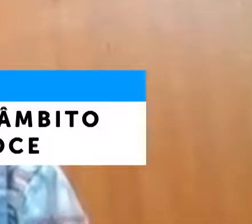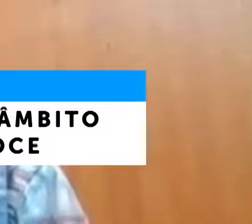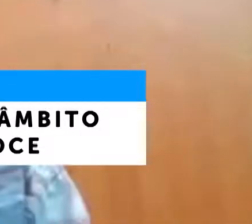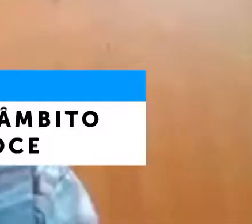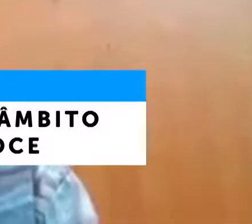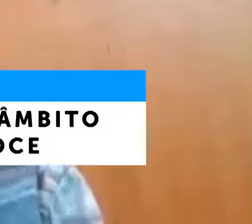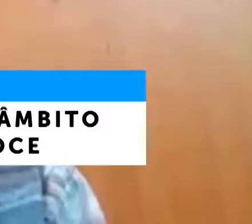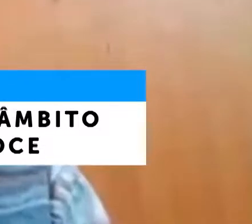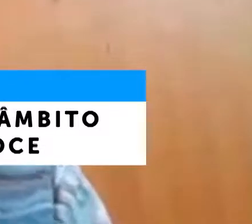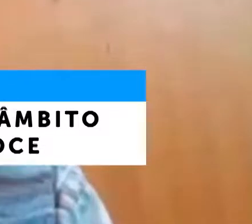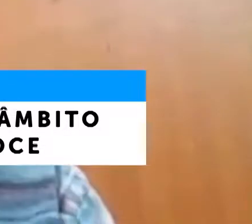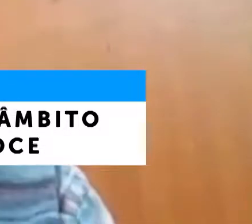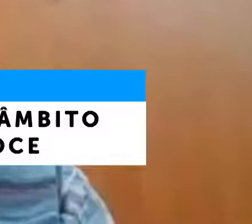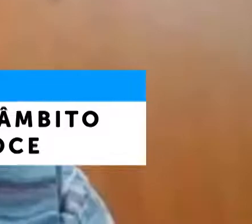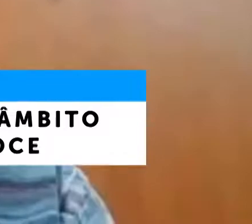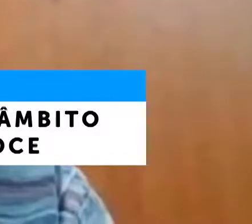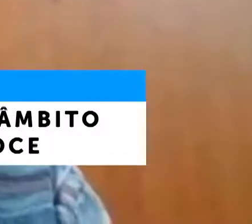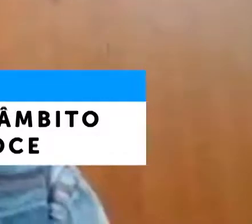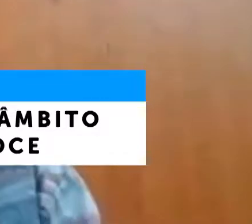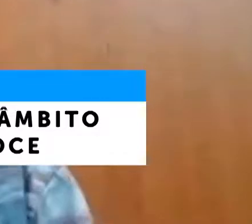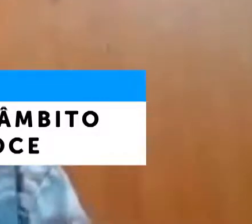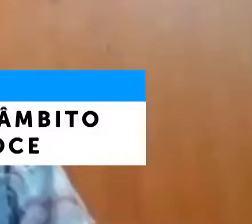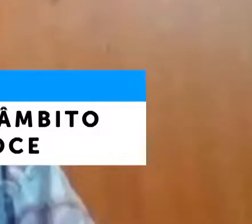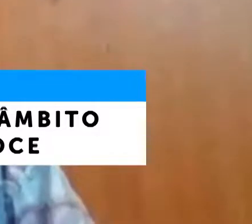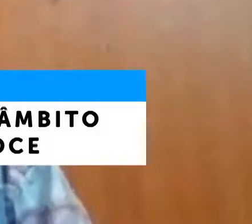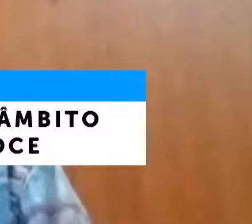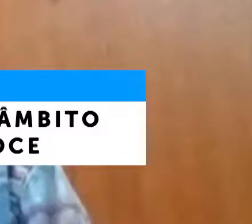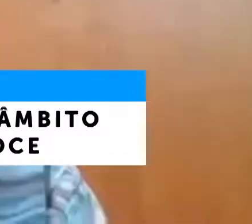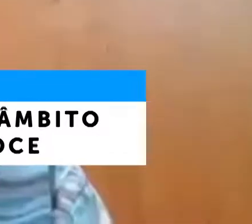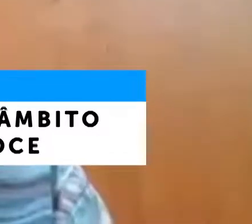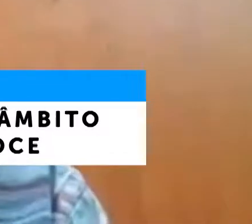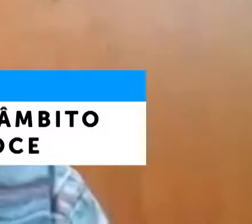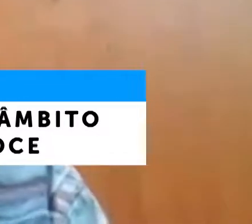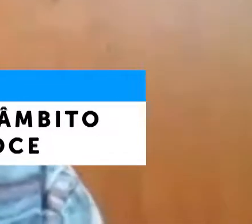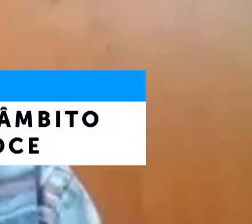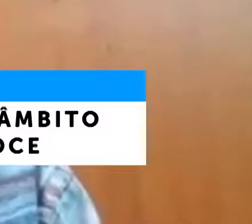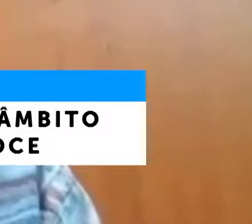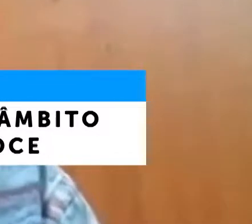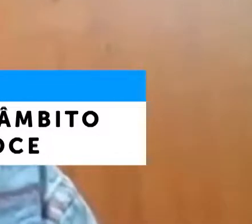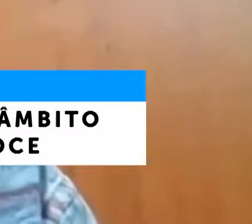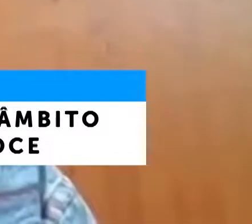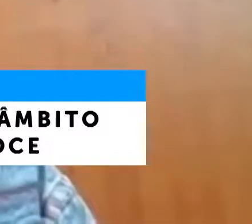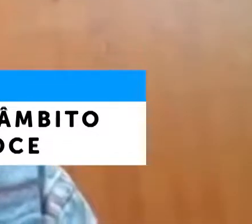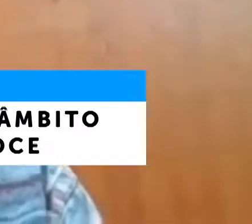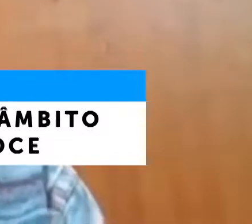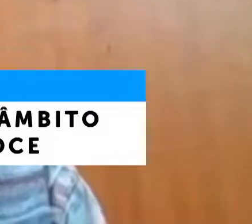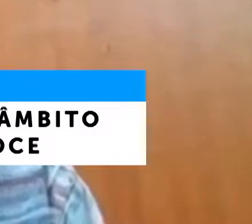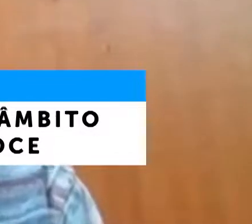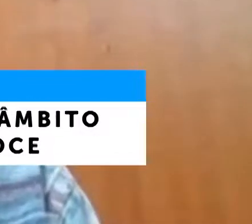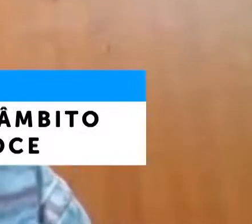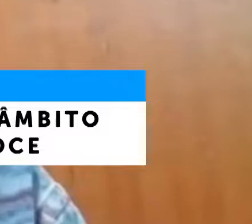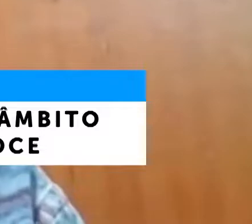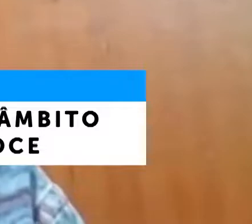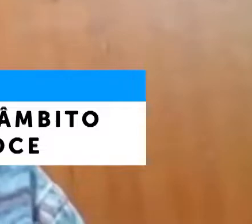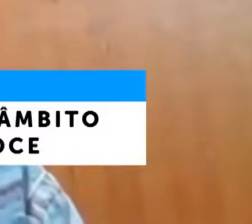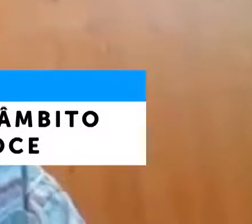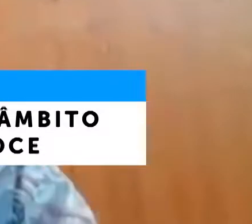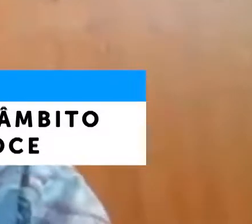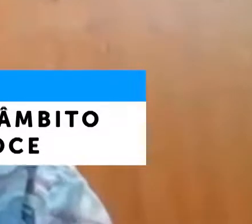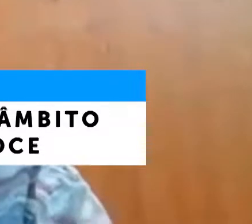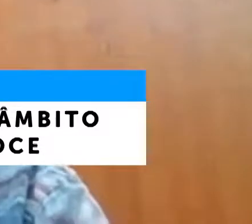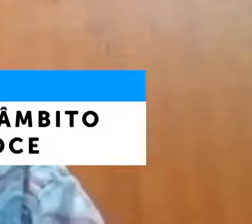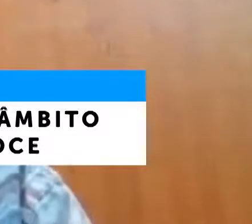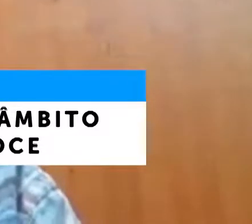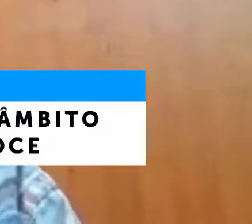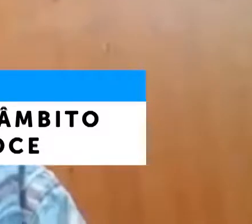exceções não podem ser tratadas como regra. Quando existe um caso de exceção, existem os mecanismos legais,